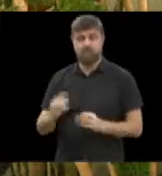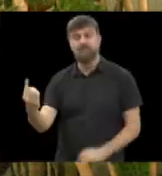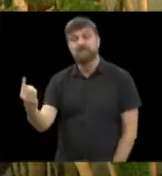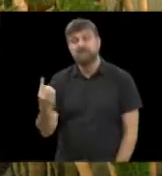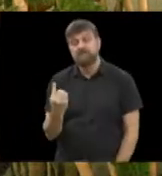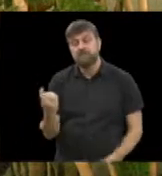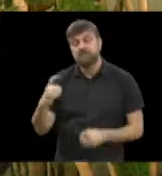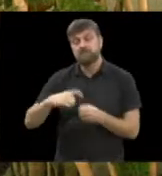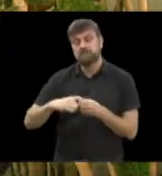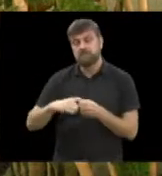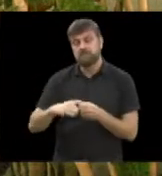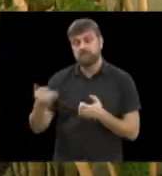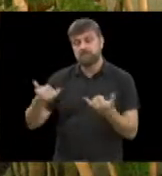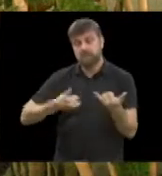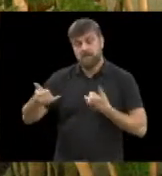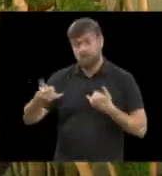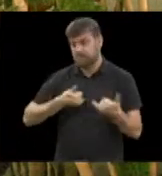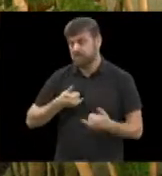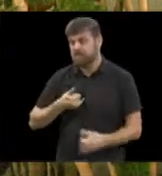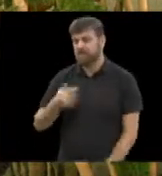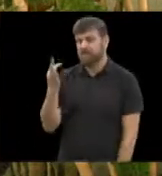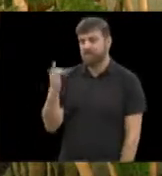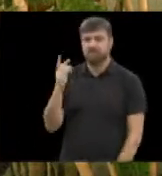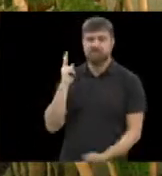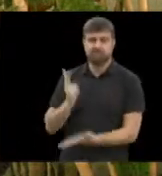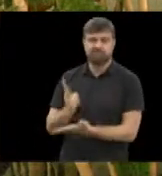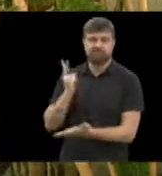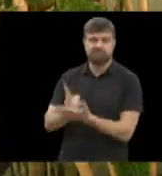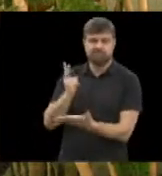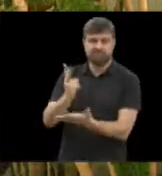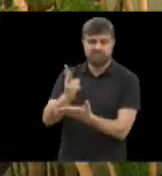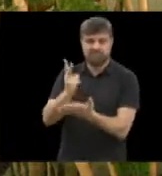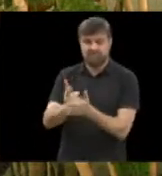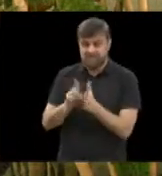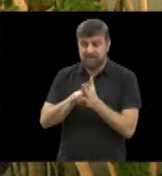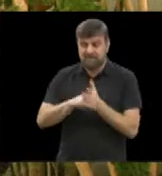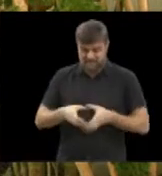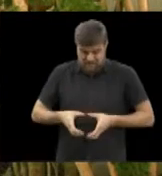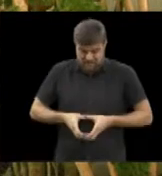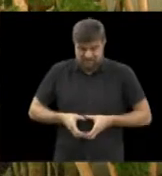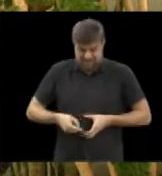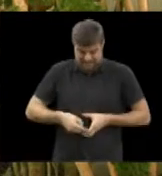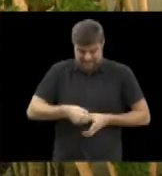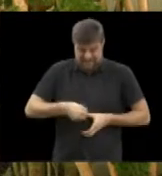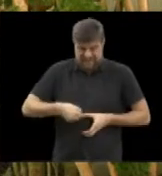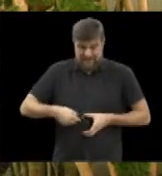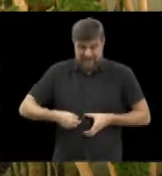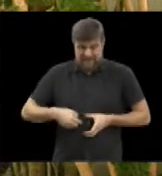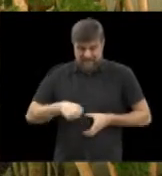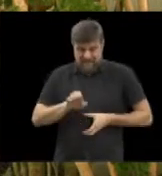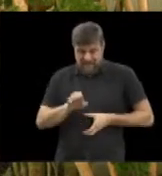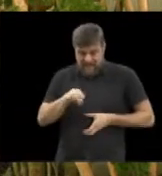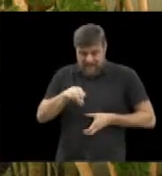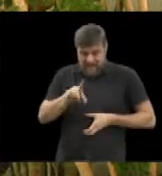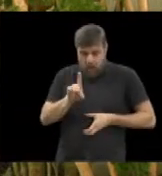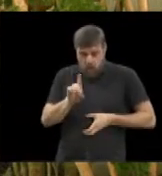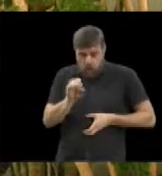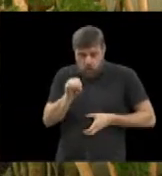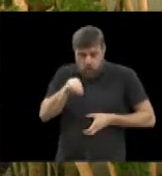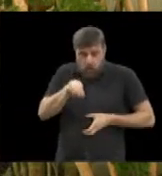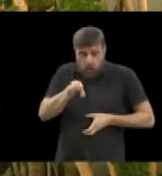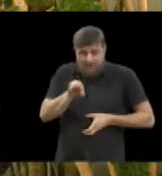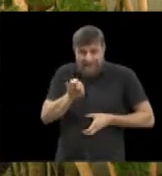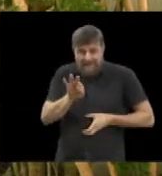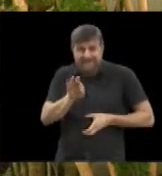no meu consultório e fala: eu continuo com dor, eu tenho que investigar a endometriose. Endometriose, ela é complexa.